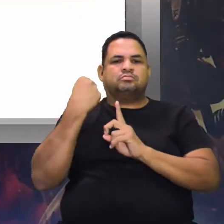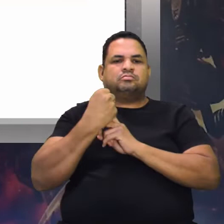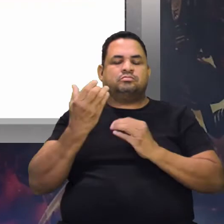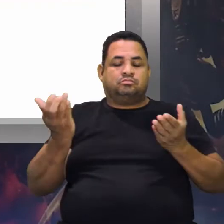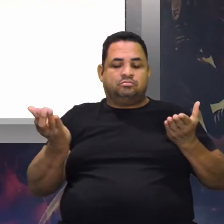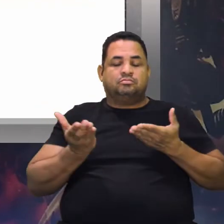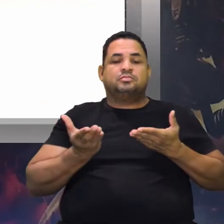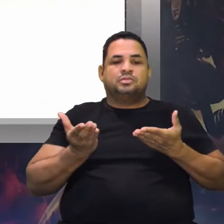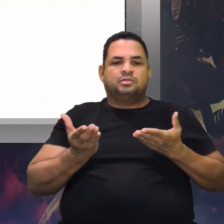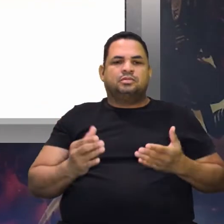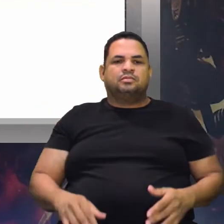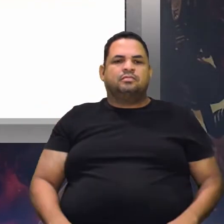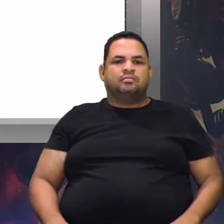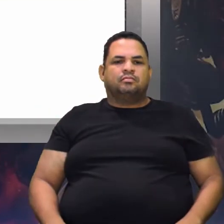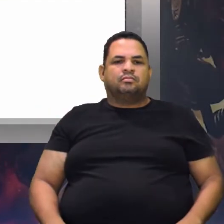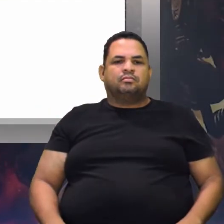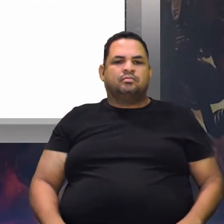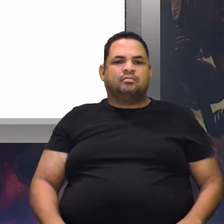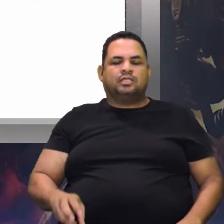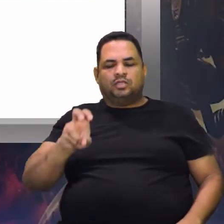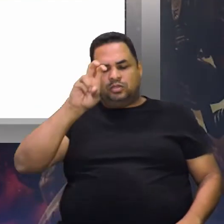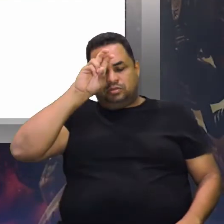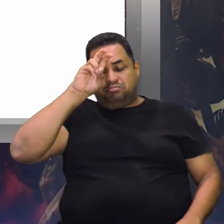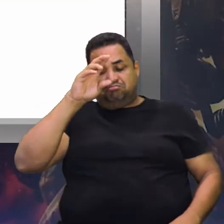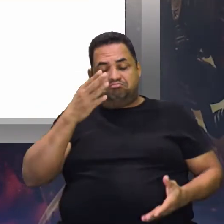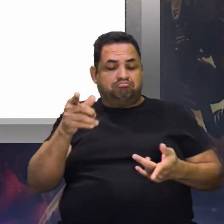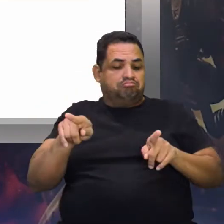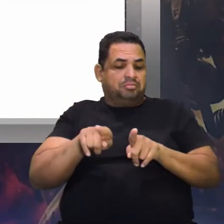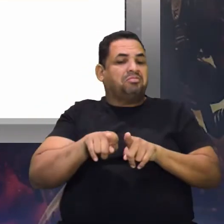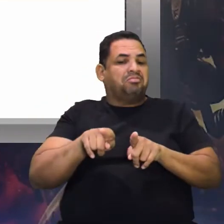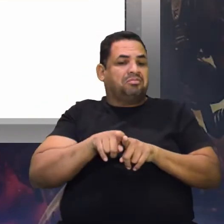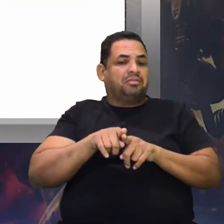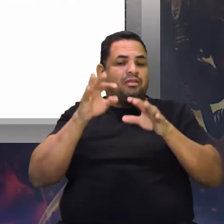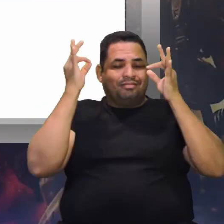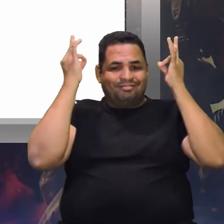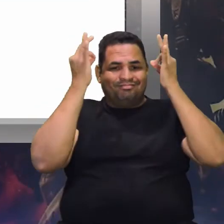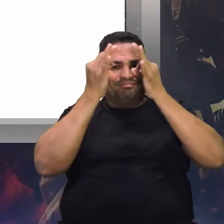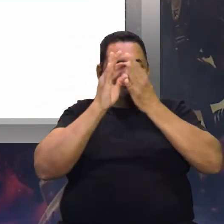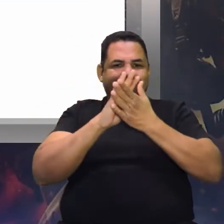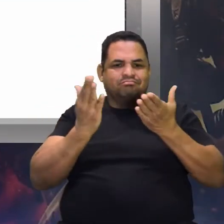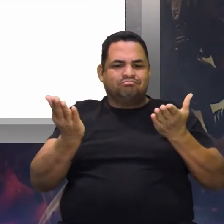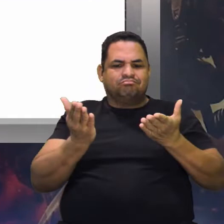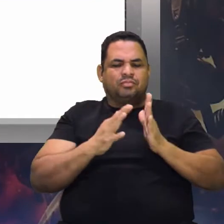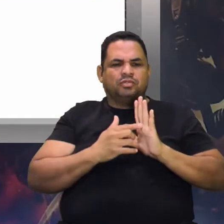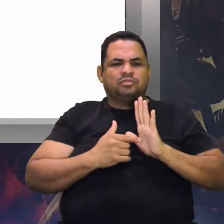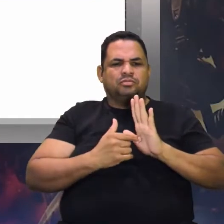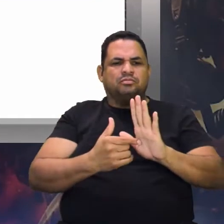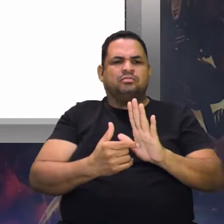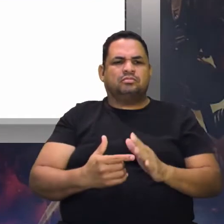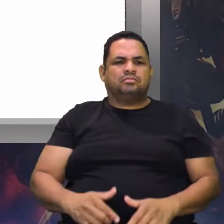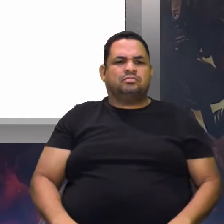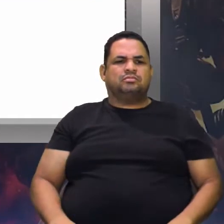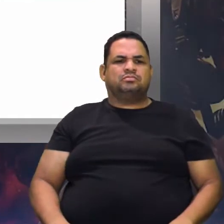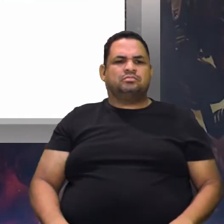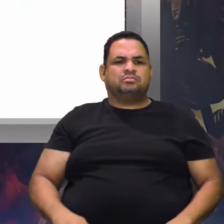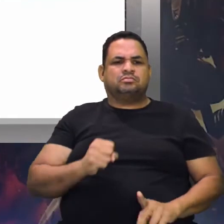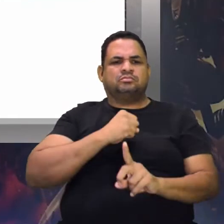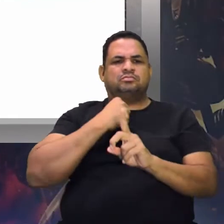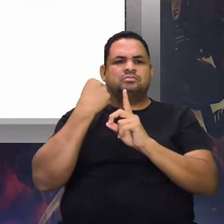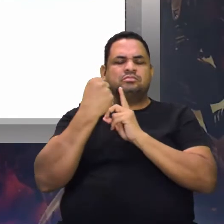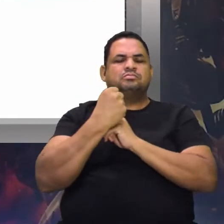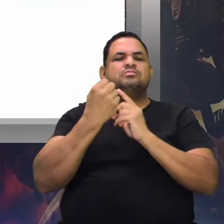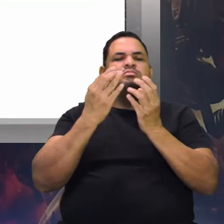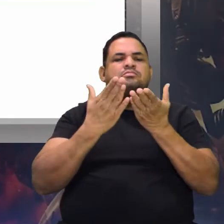hoje, se o Egito teve, imagina a Grécia. A Grécia que nós trazemos essa sociedade